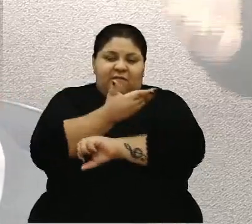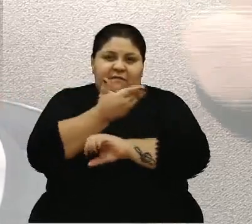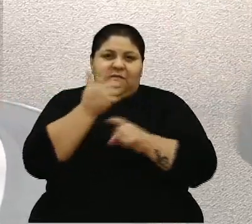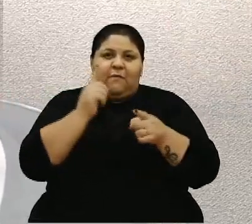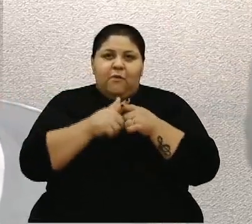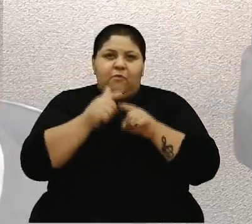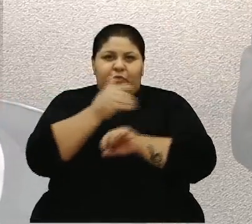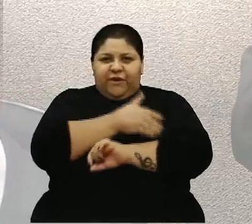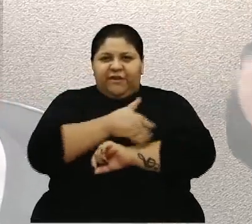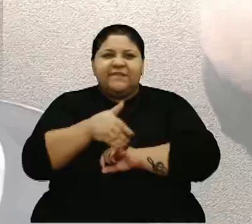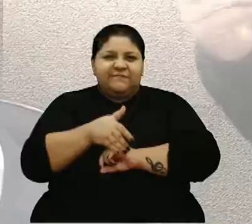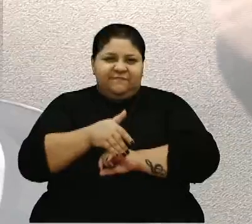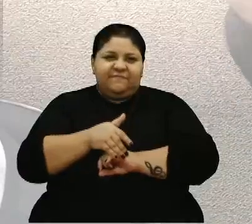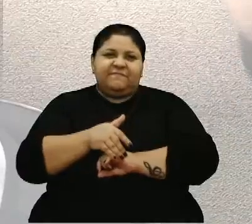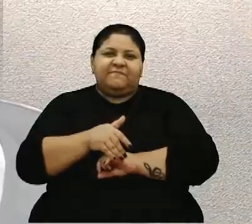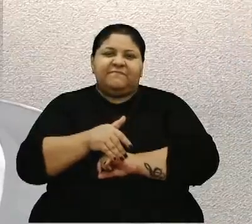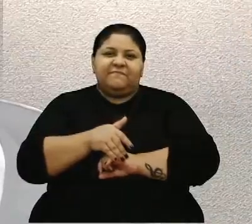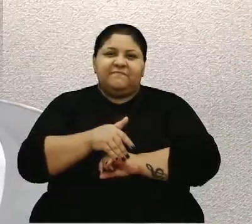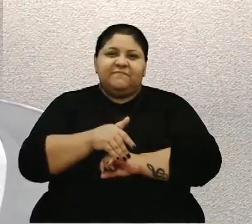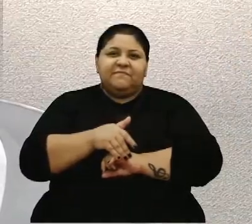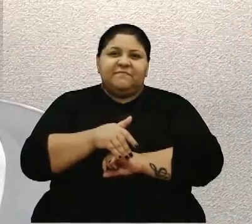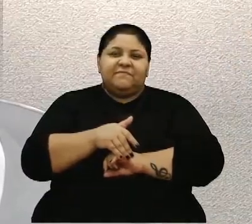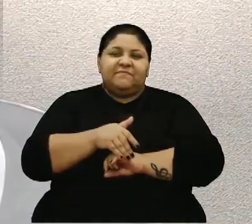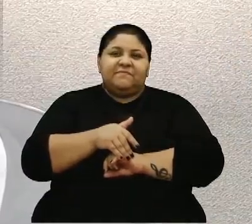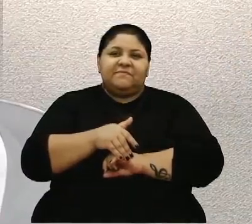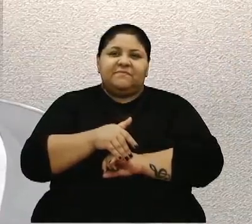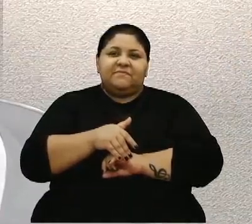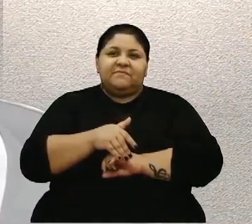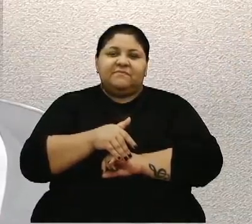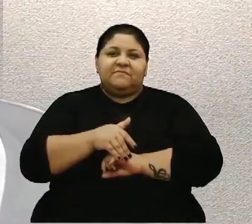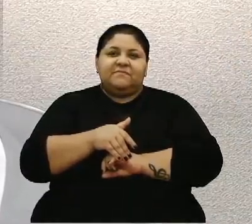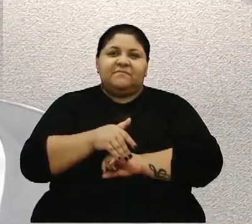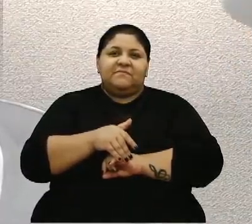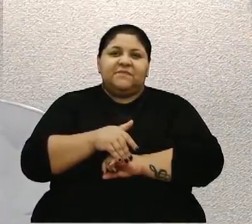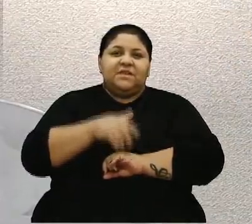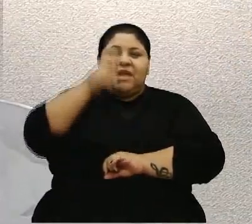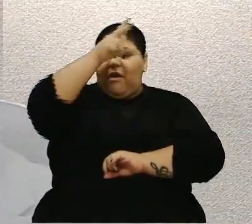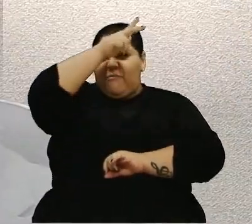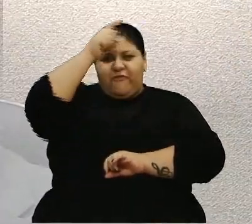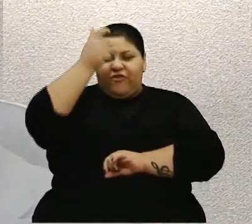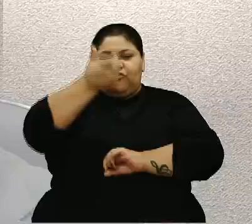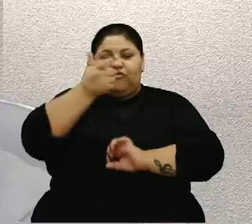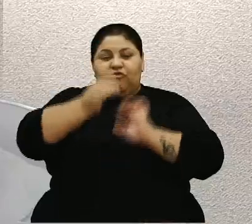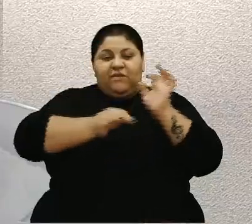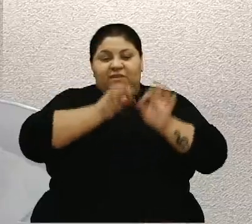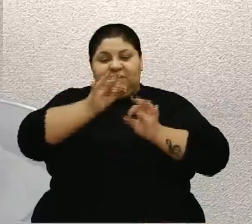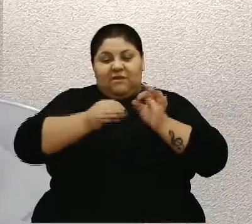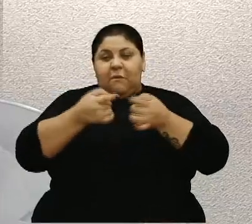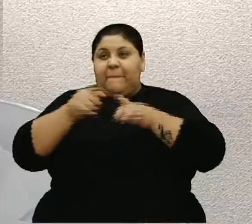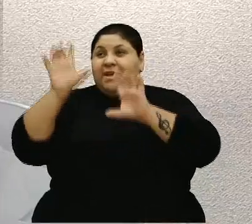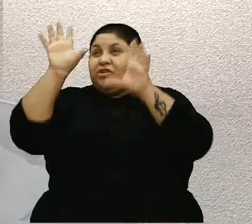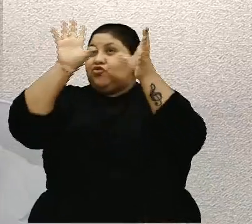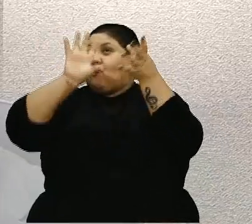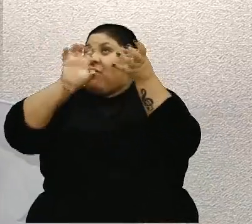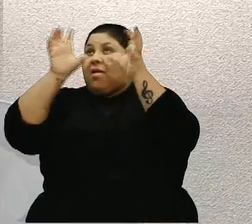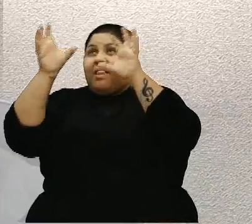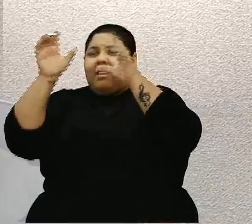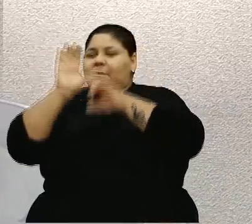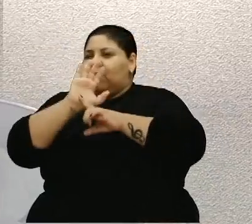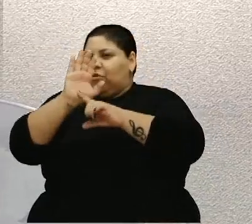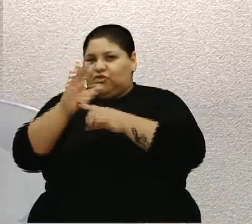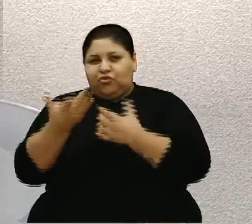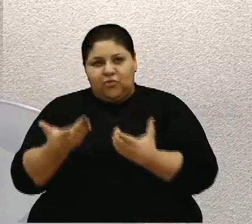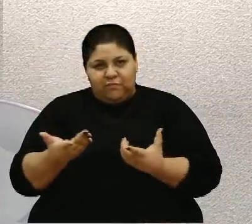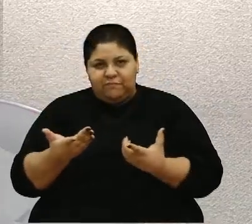como o vereador Velocino falou, né, não é muitas vezes por questões que a prefeitura não quis arrumar, mas porque a questão do tempo que não colaborou também,